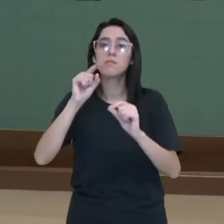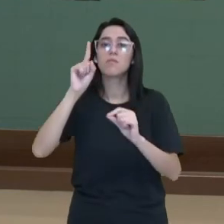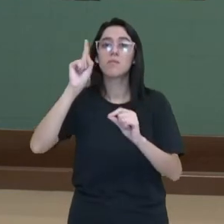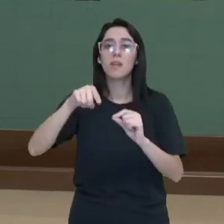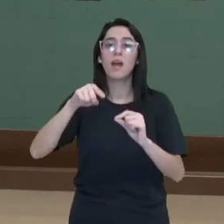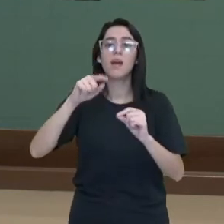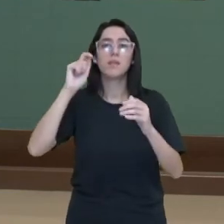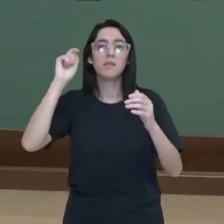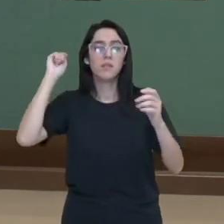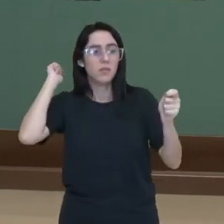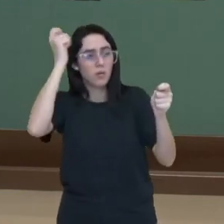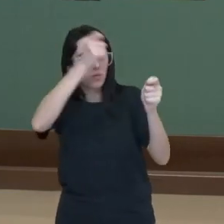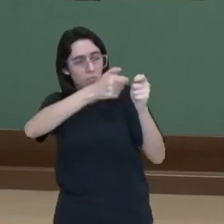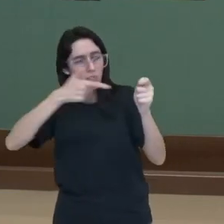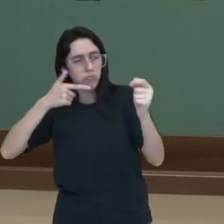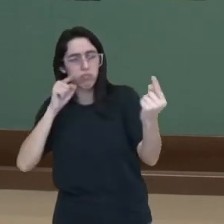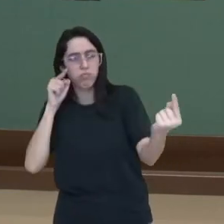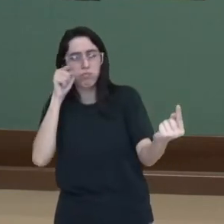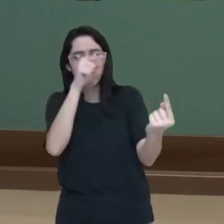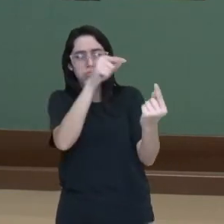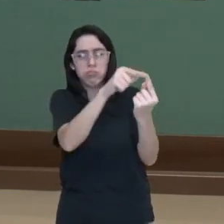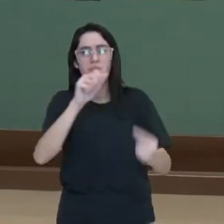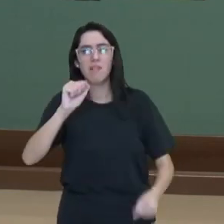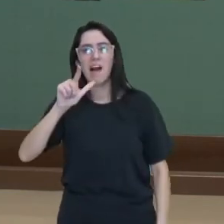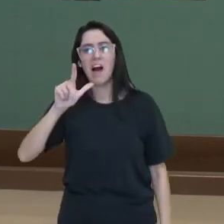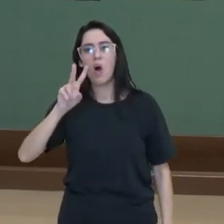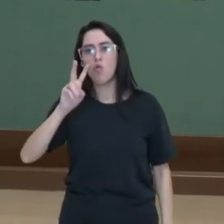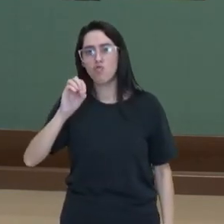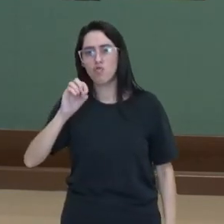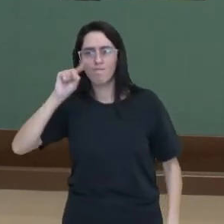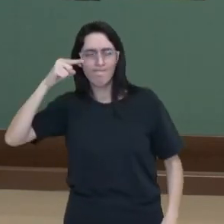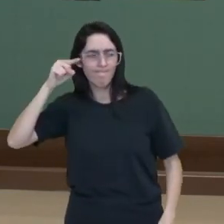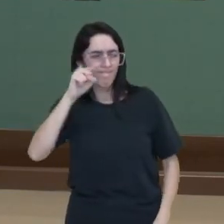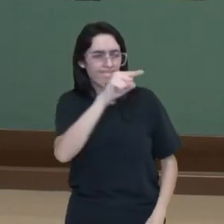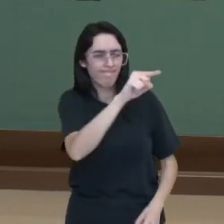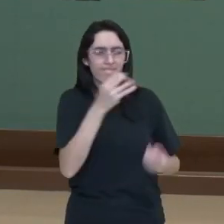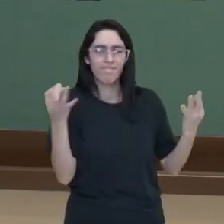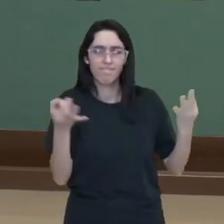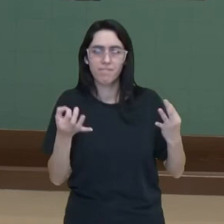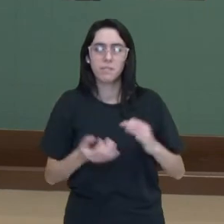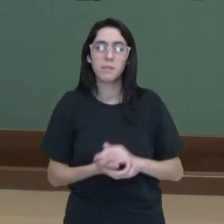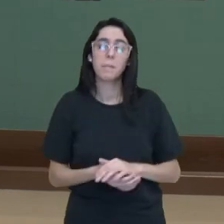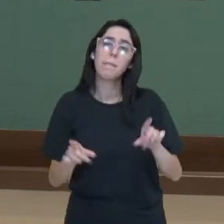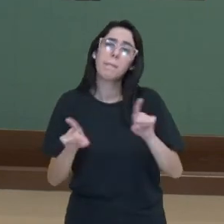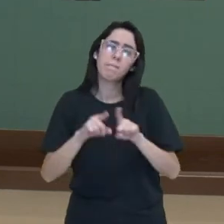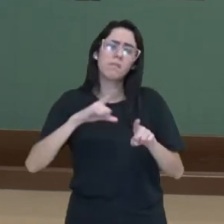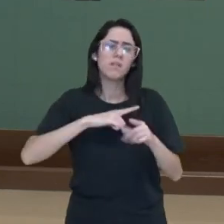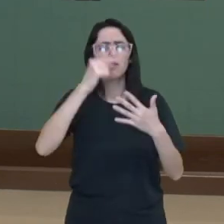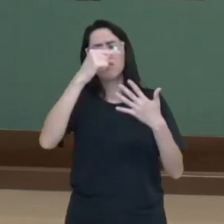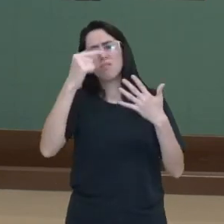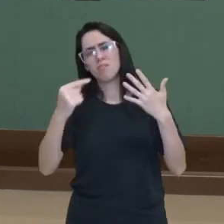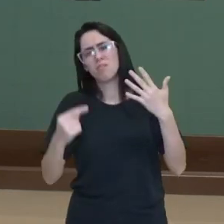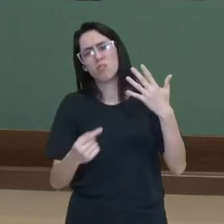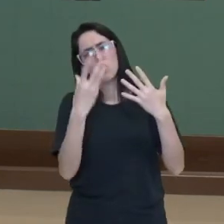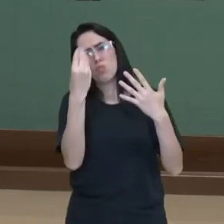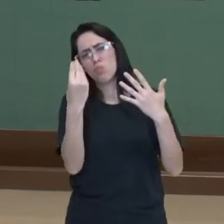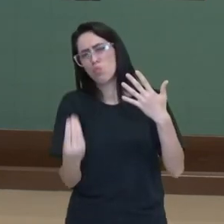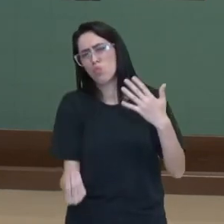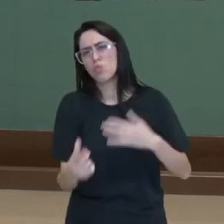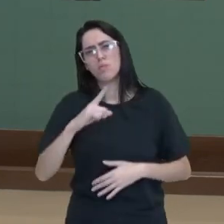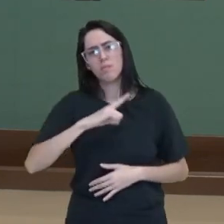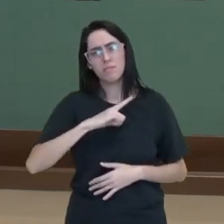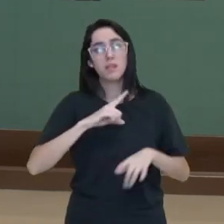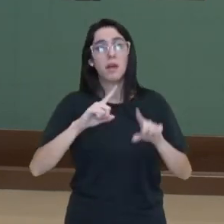flecha bem no alvo, bem na mosca. Existem ainda muitos outros esportes de precisão, mas